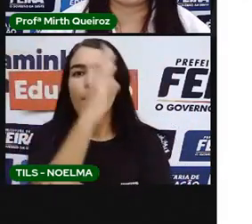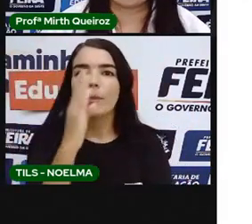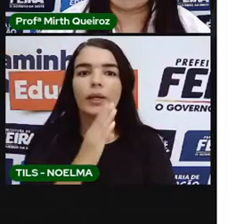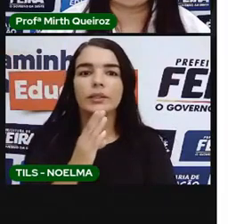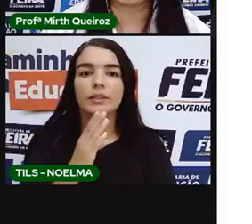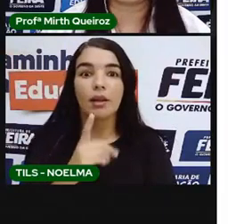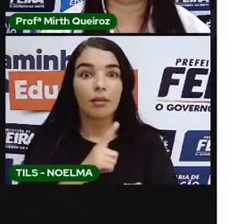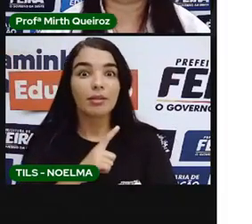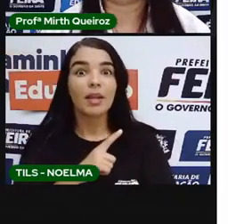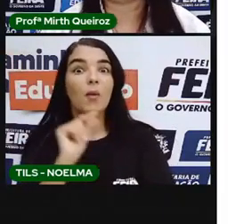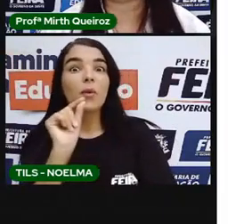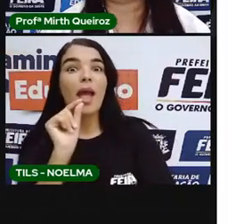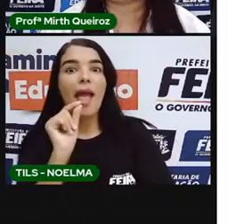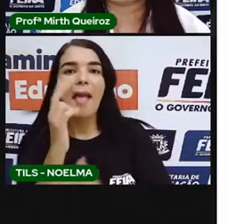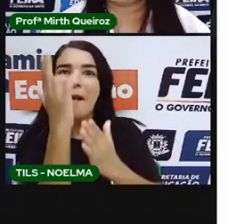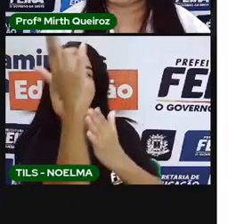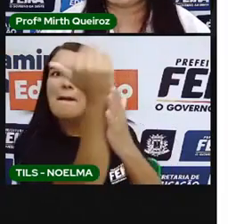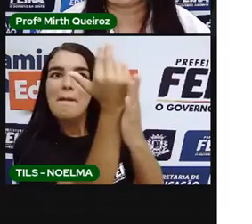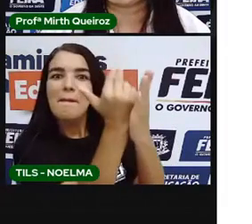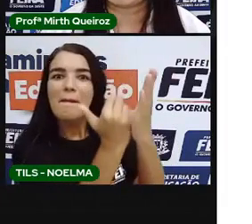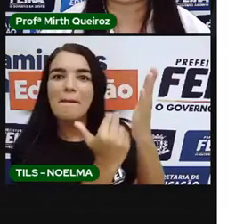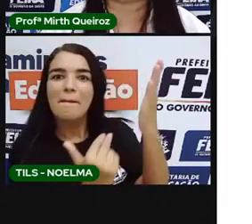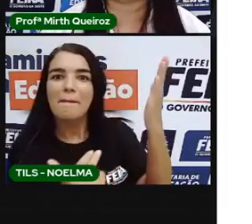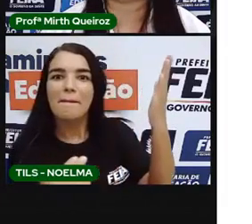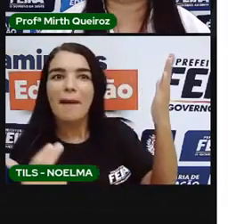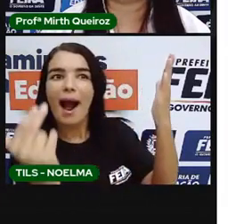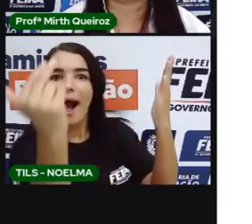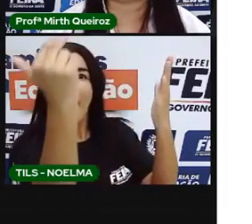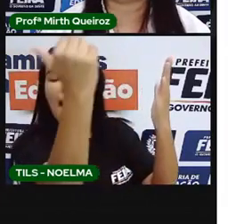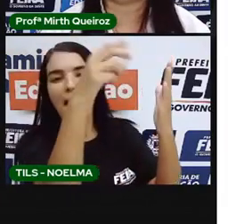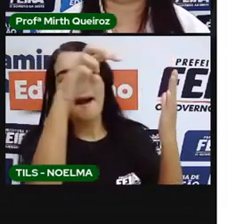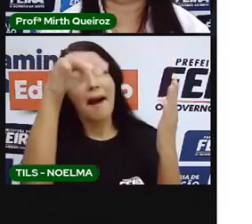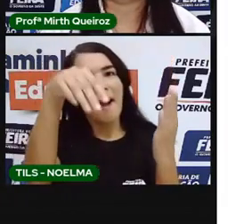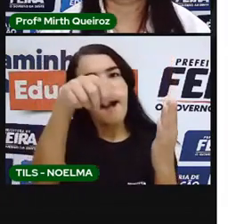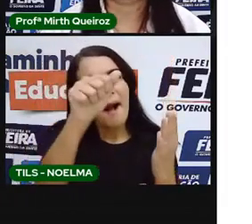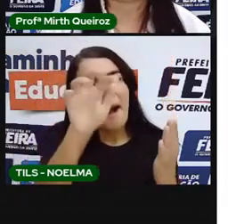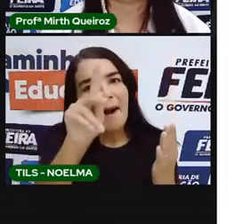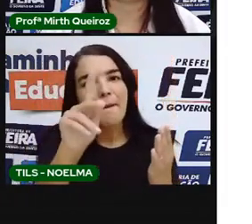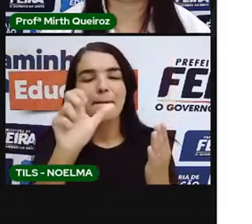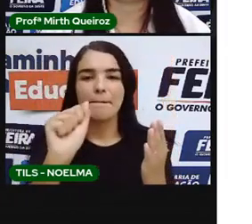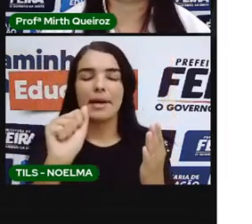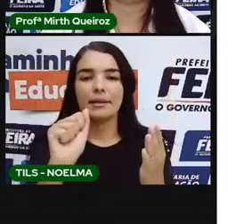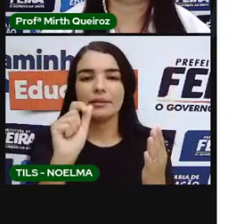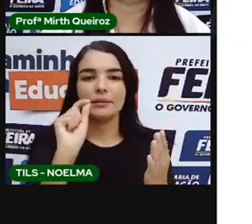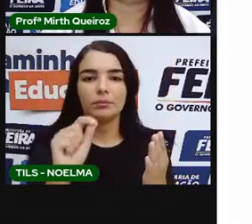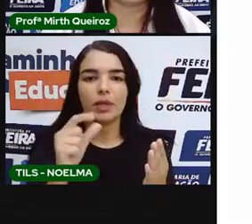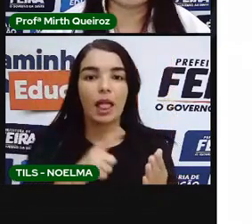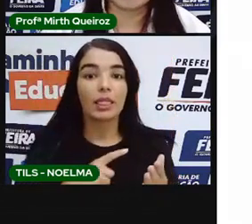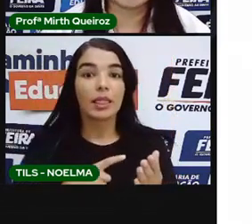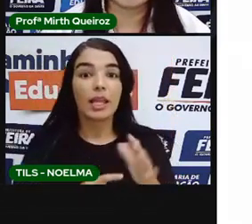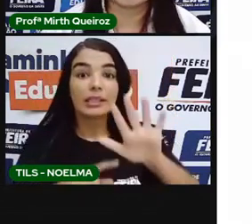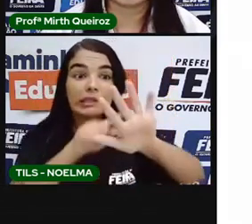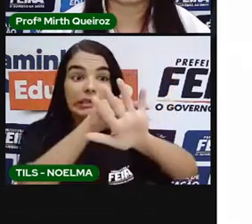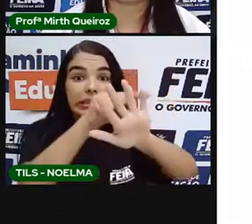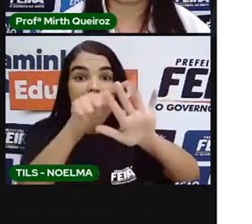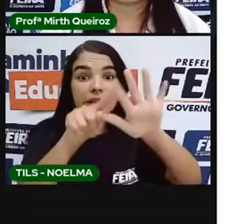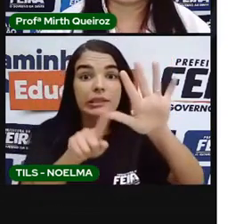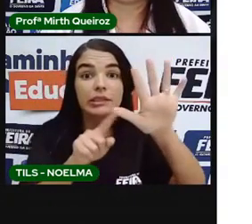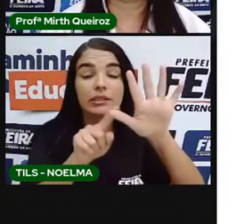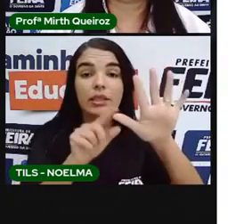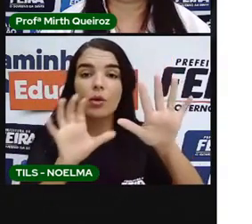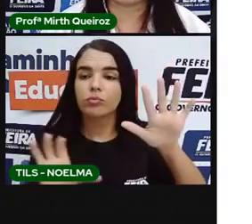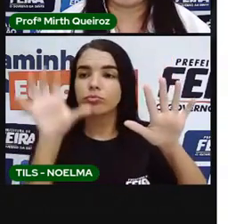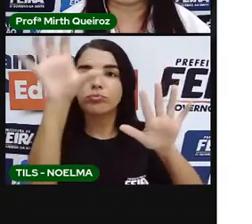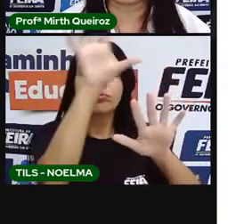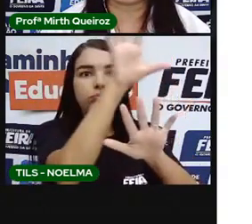tem esse mapa aqui, ó, a organização política acontece desta forma, onde nós temos aí 5 regiões.